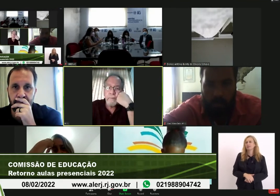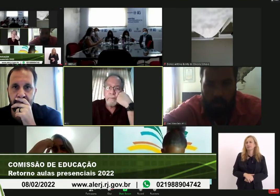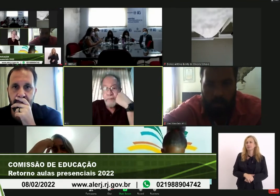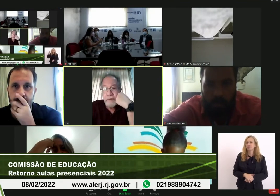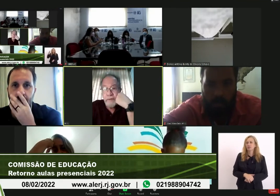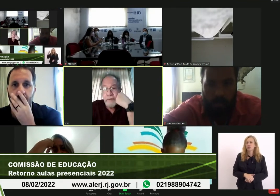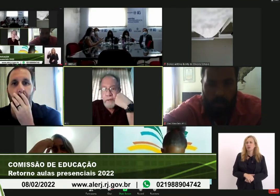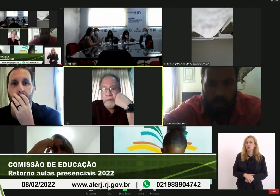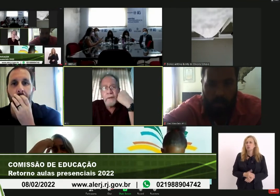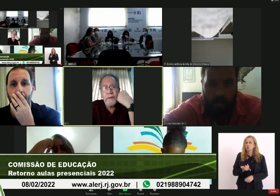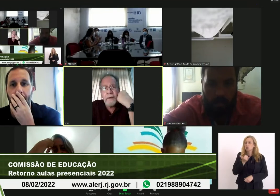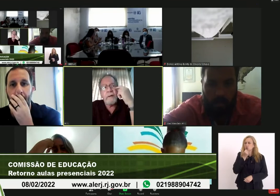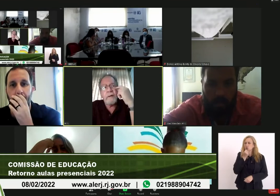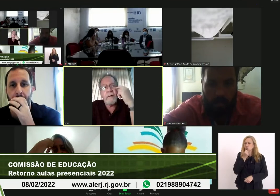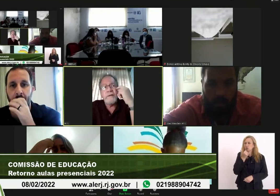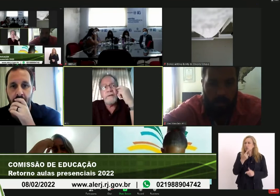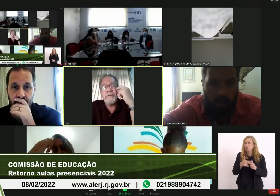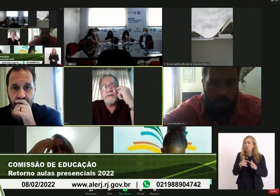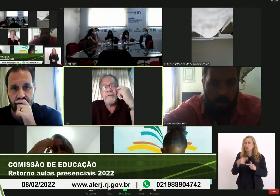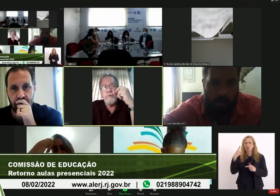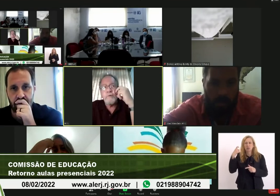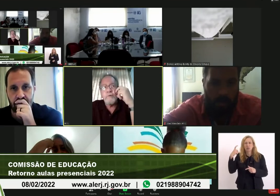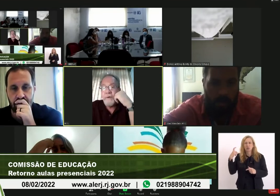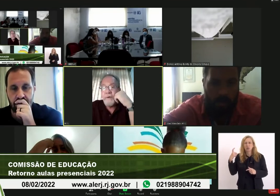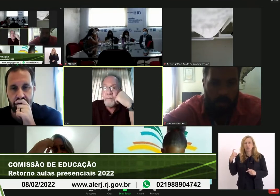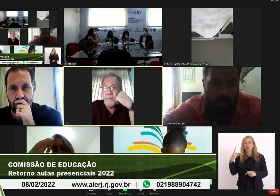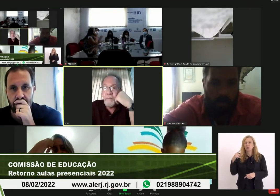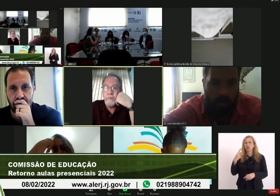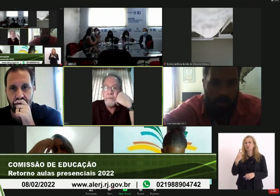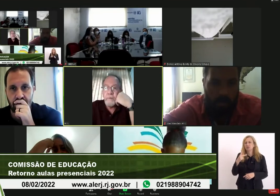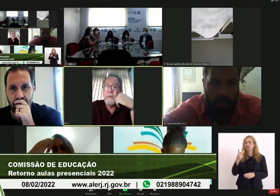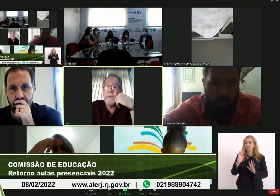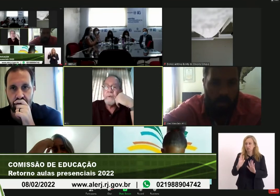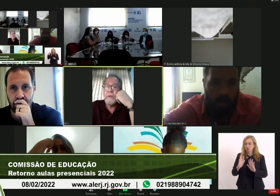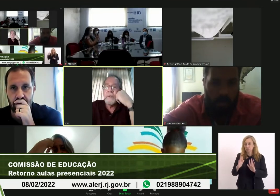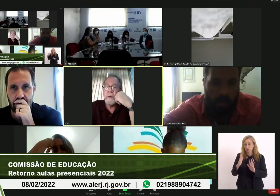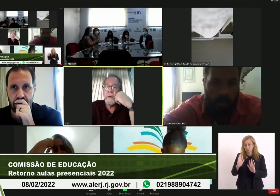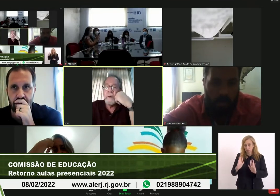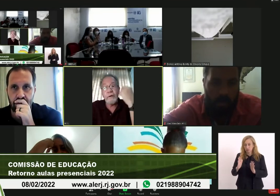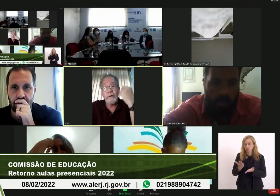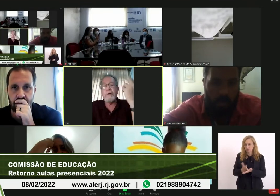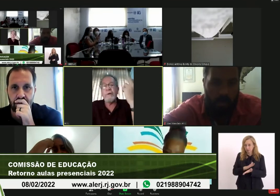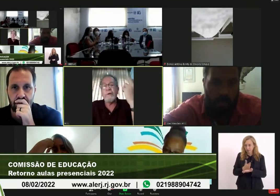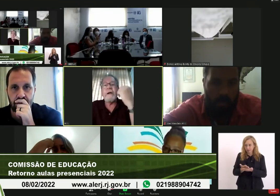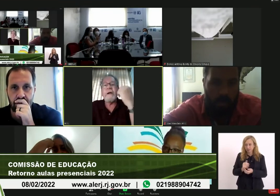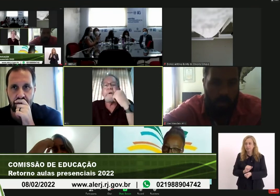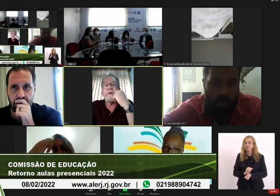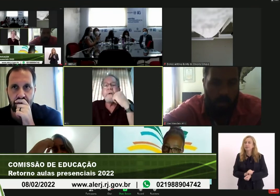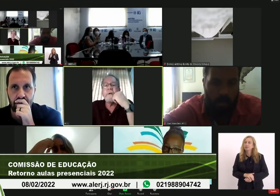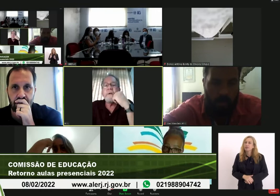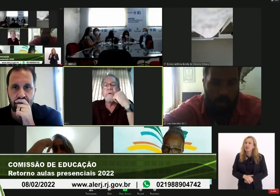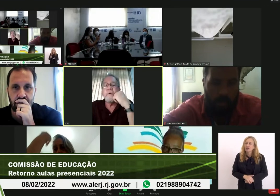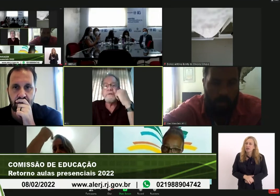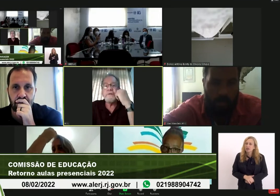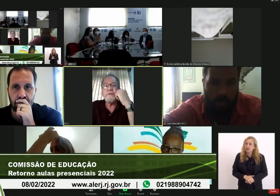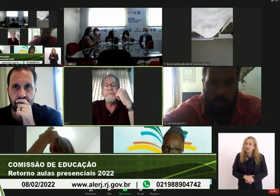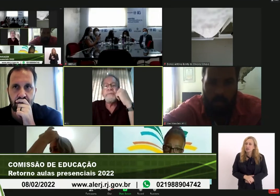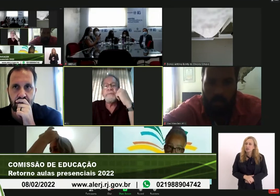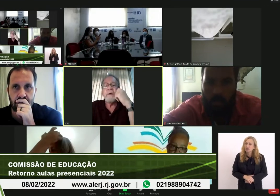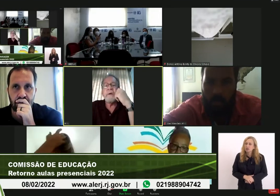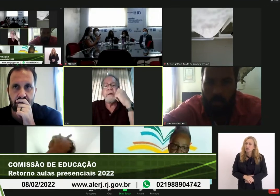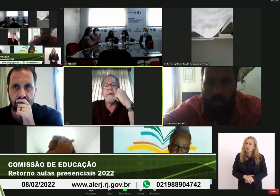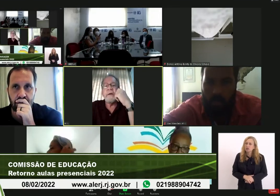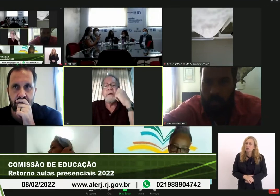Mas eu peguei a intervenção do companheiro Hermano. Niterói, que eu saiba, todas as